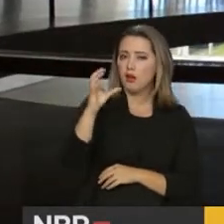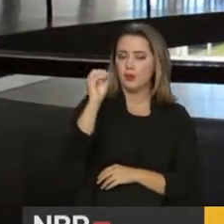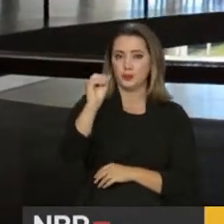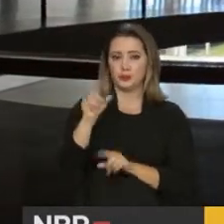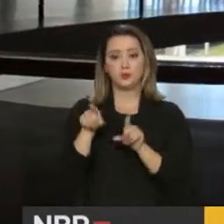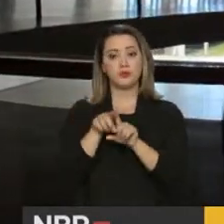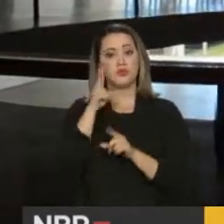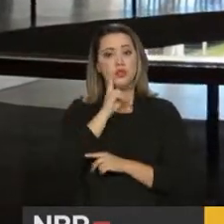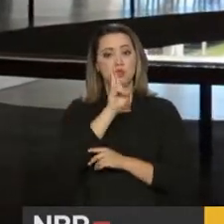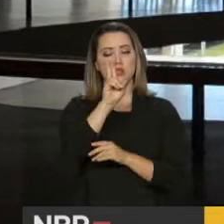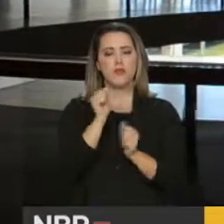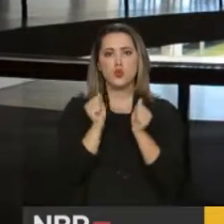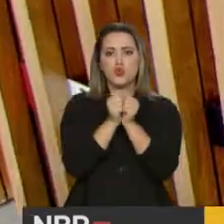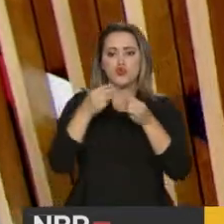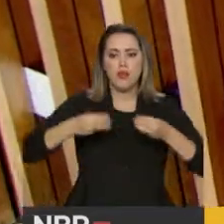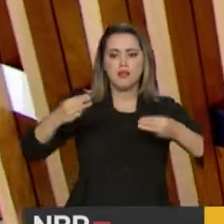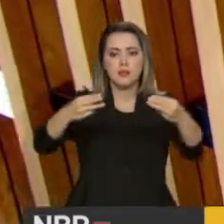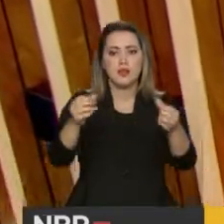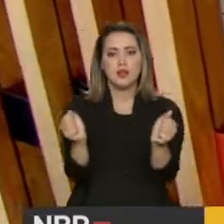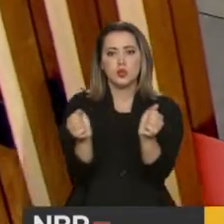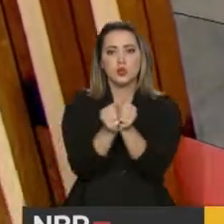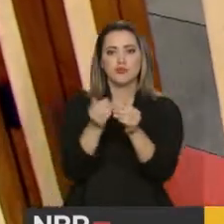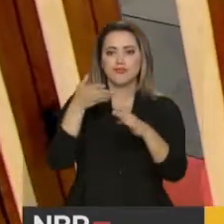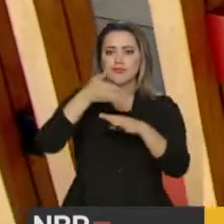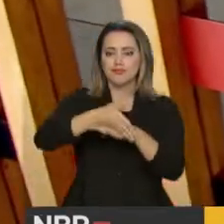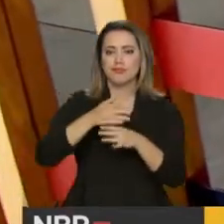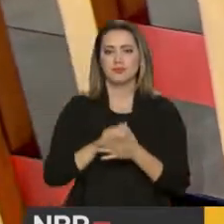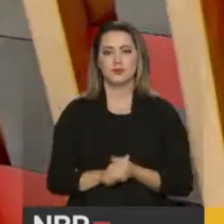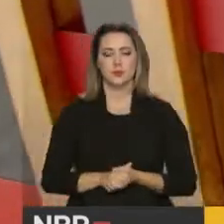esplanada e a esplanada se jogue para dentro do palácio.